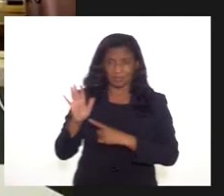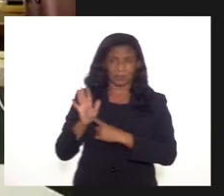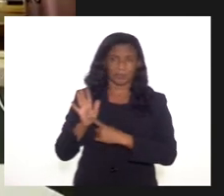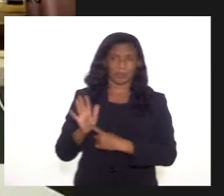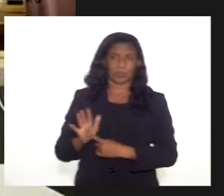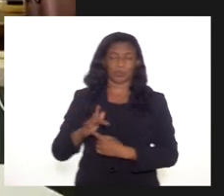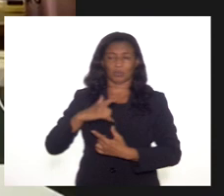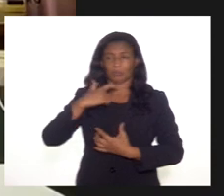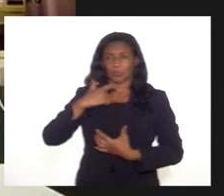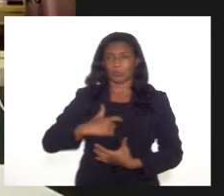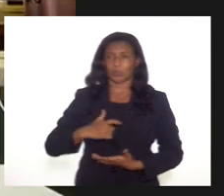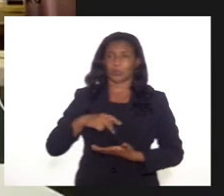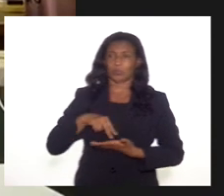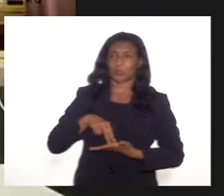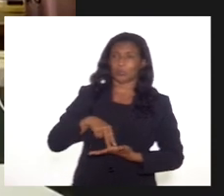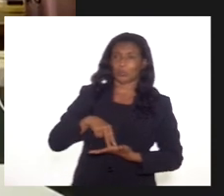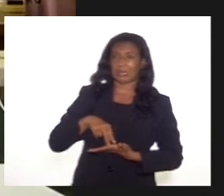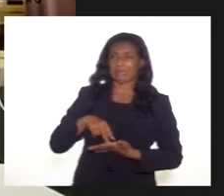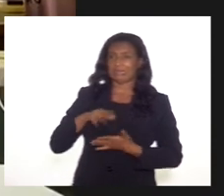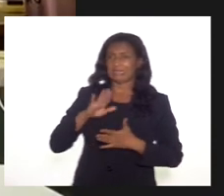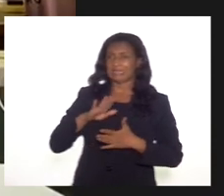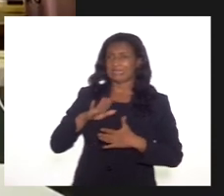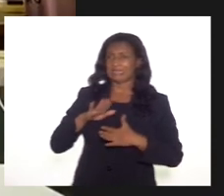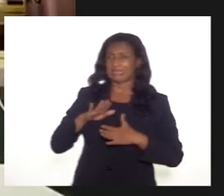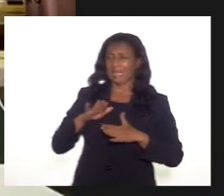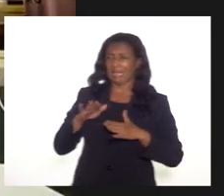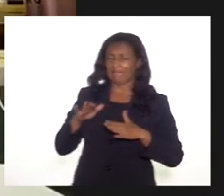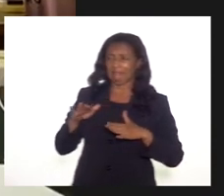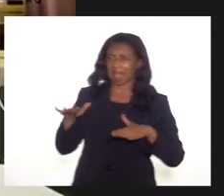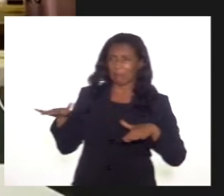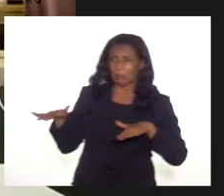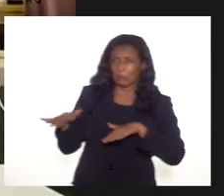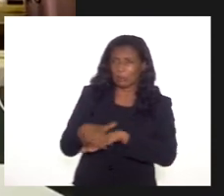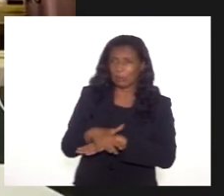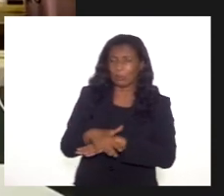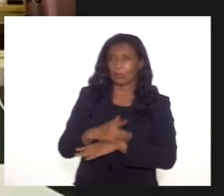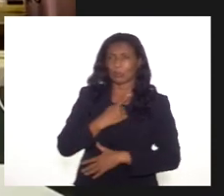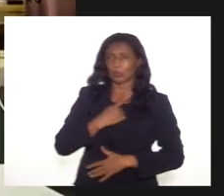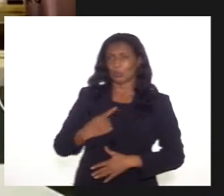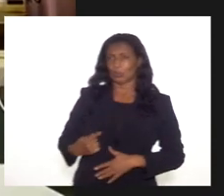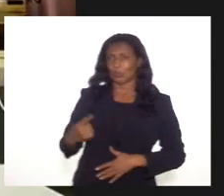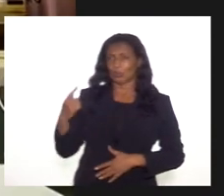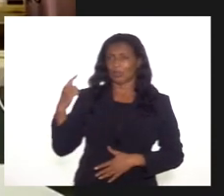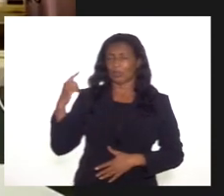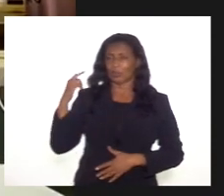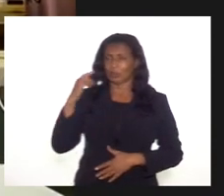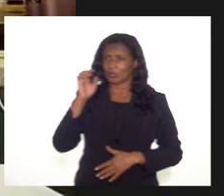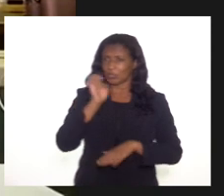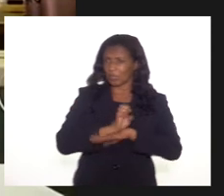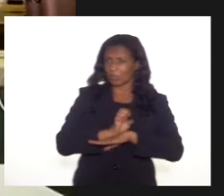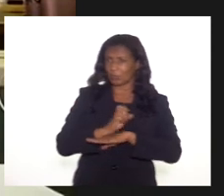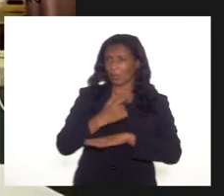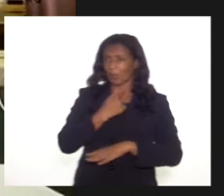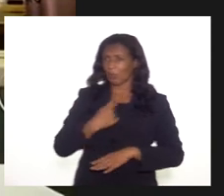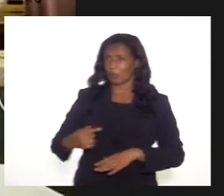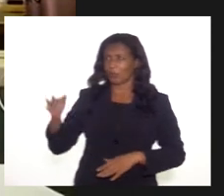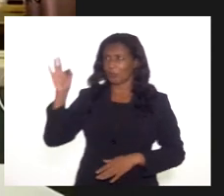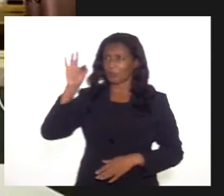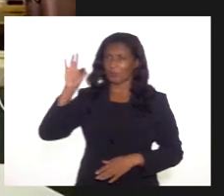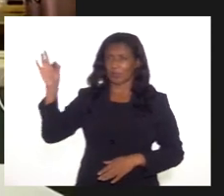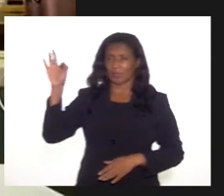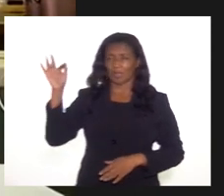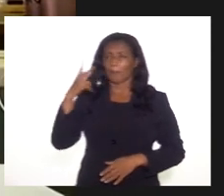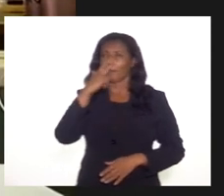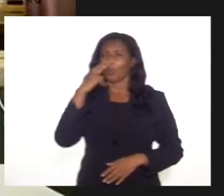postura já submissa do governo estadual ao governo federal, dado aí um possível